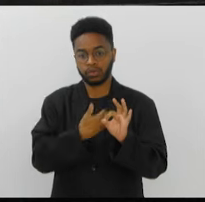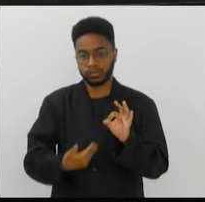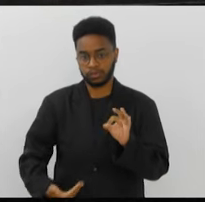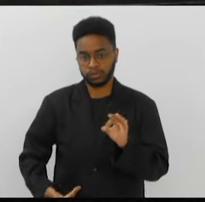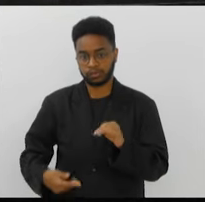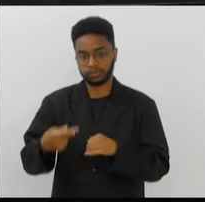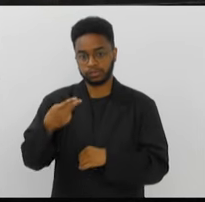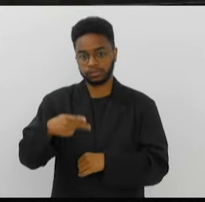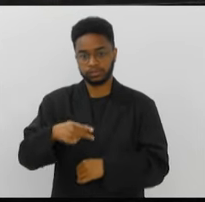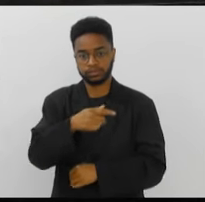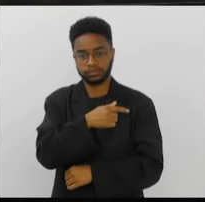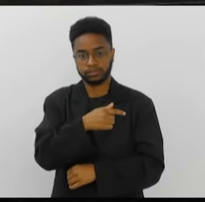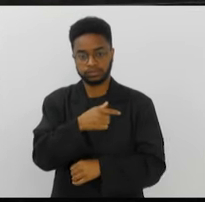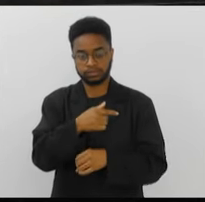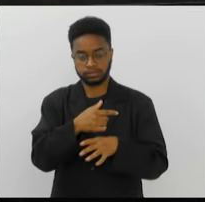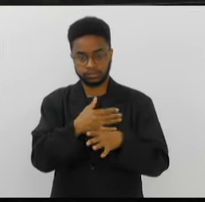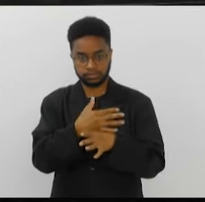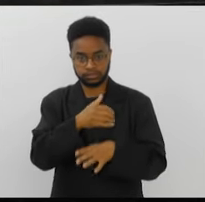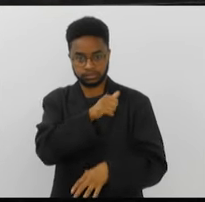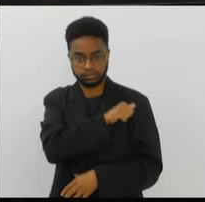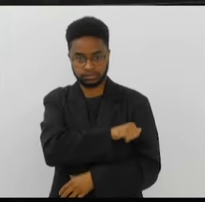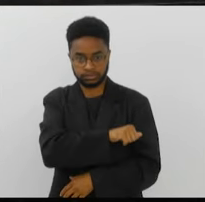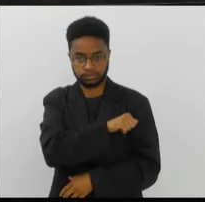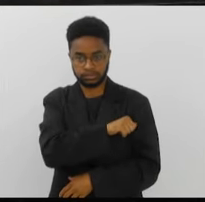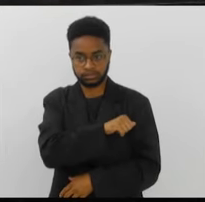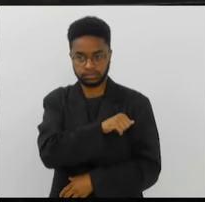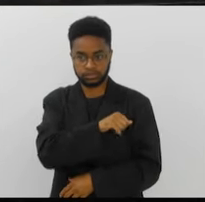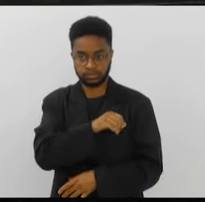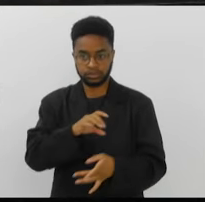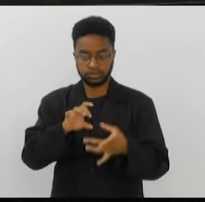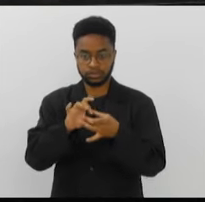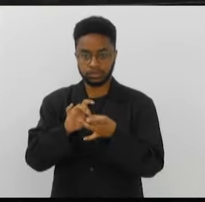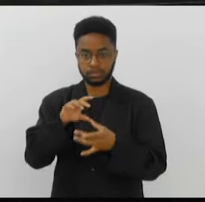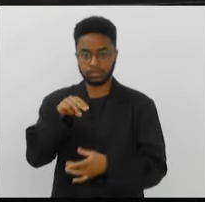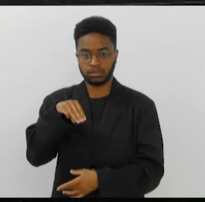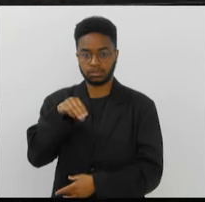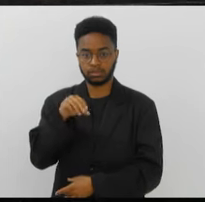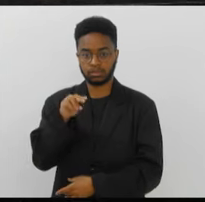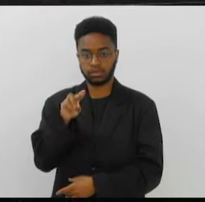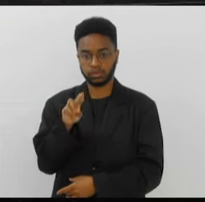da cidade do Rio de Janeiro, na Muzema,